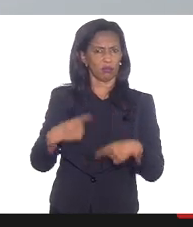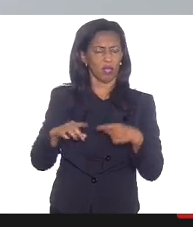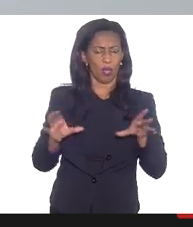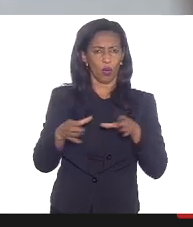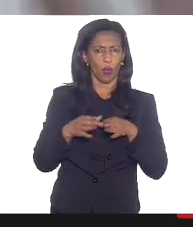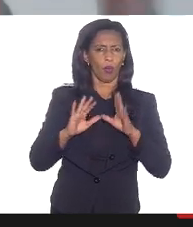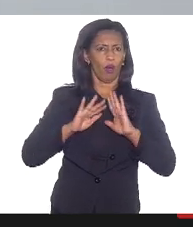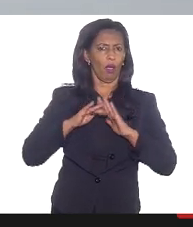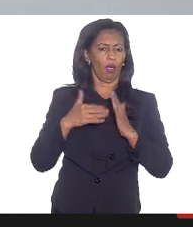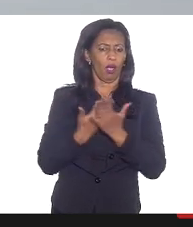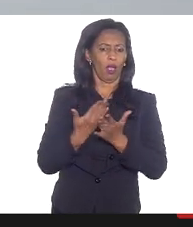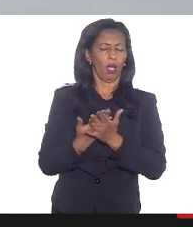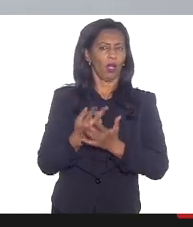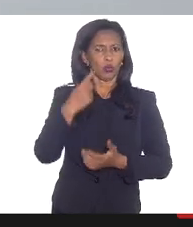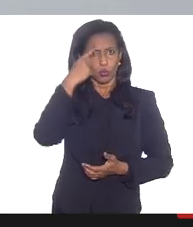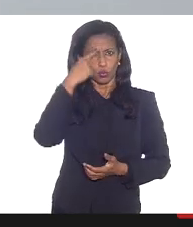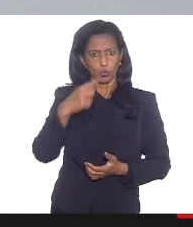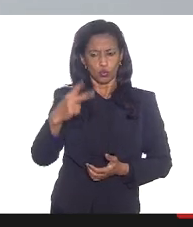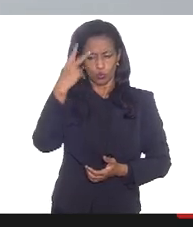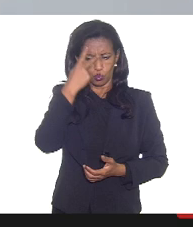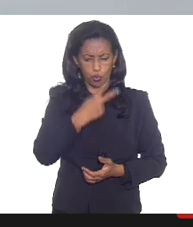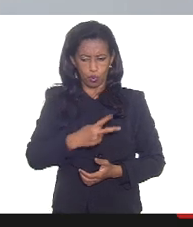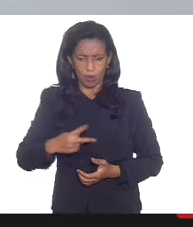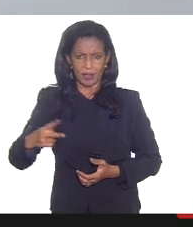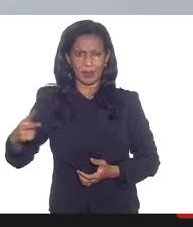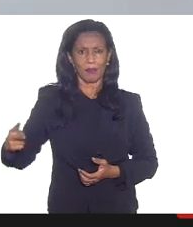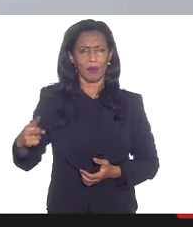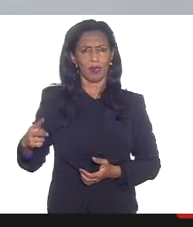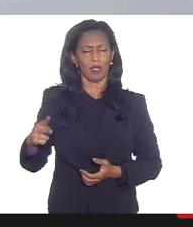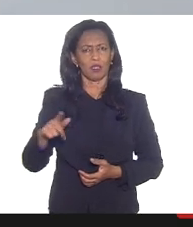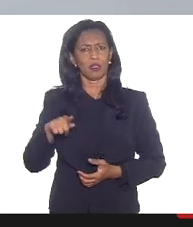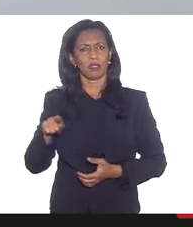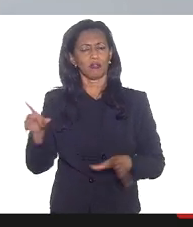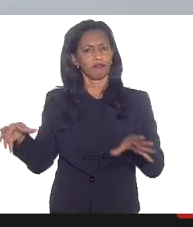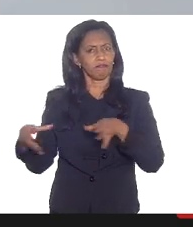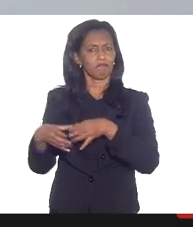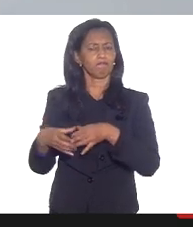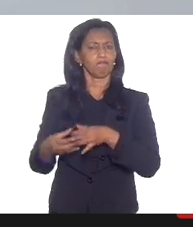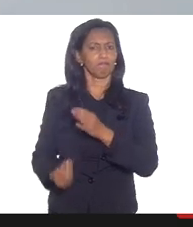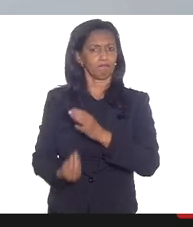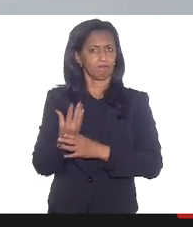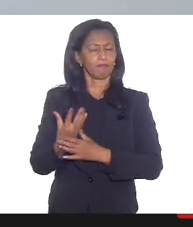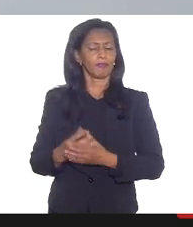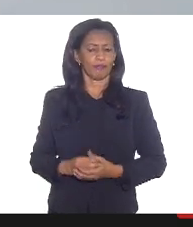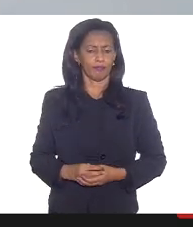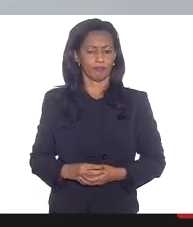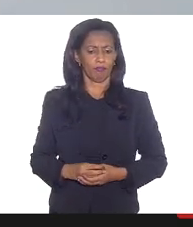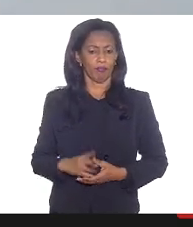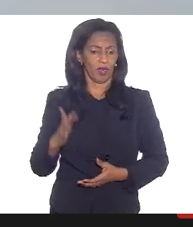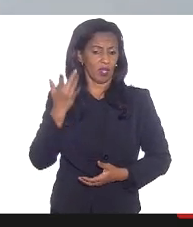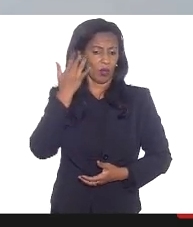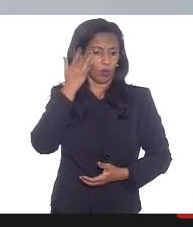comunidades escolares só tiveram 2 semanas a partir da formulação desses comitês. Então,